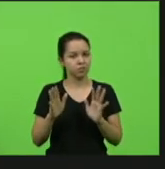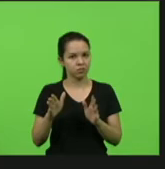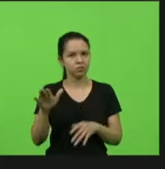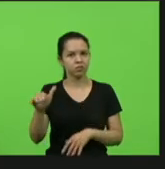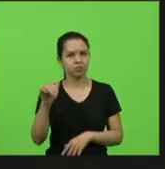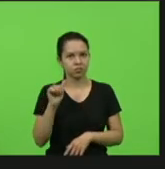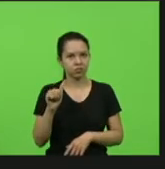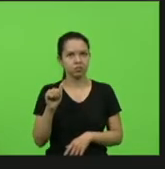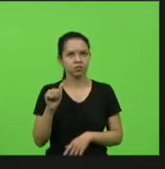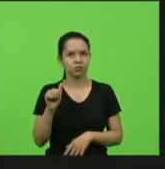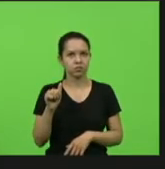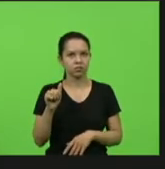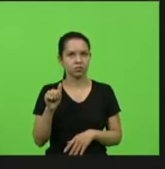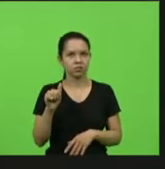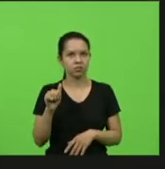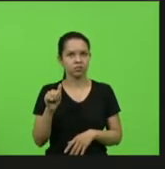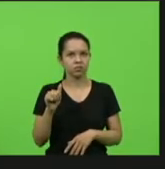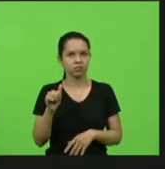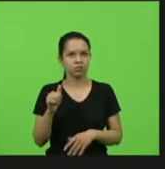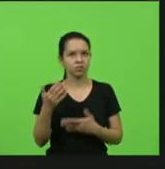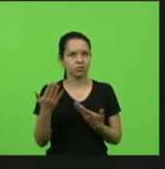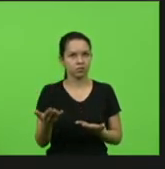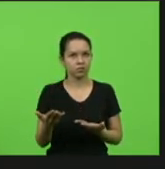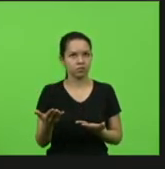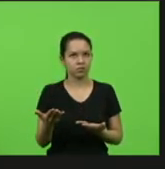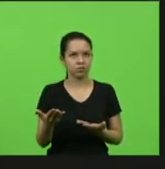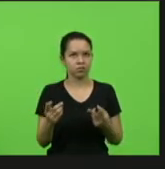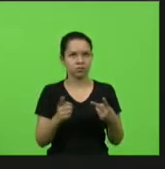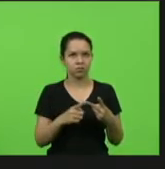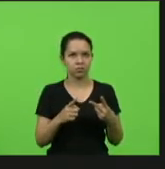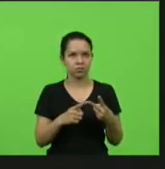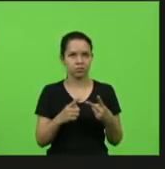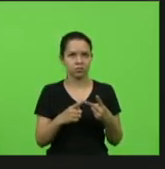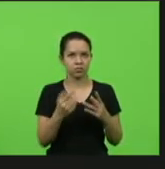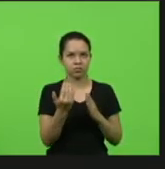uso da palavra. Vossa Excelência era o segundo da lista.